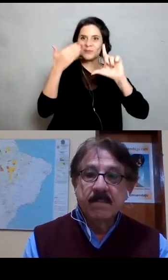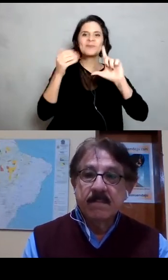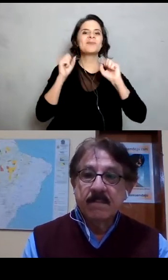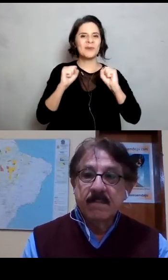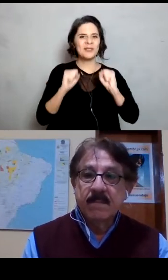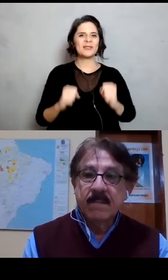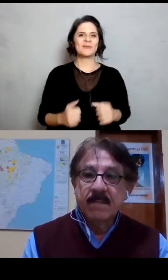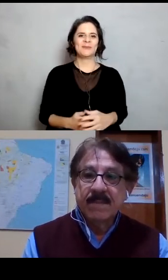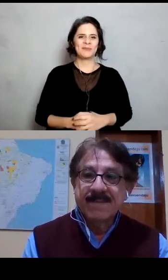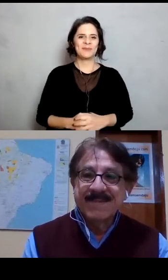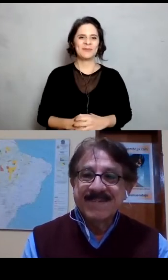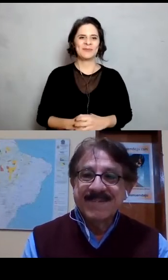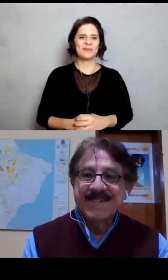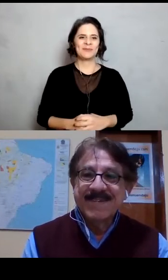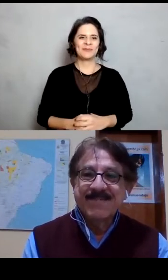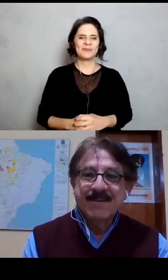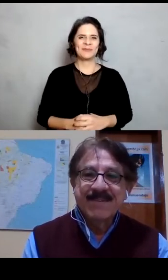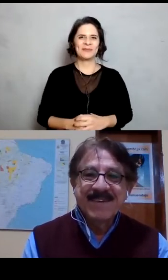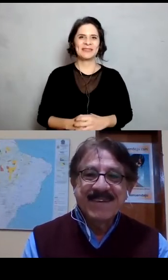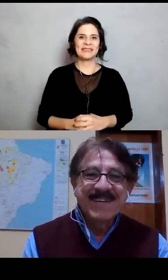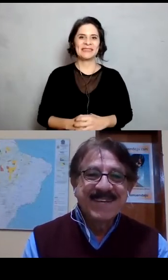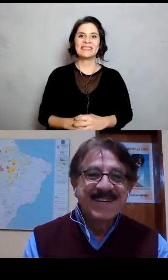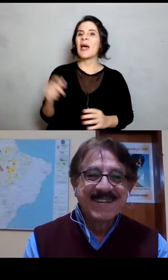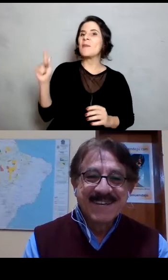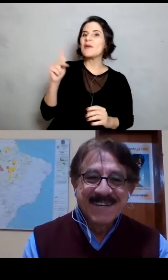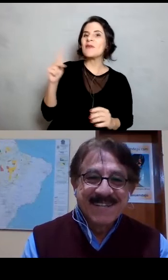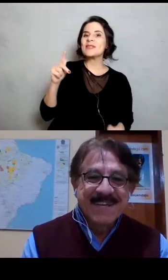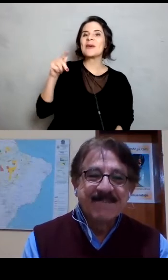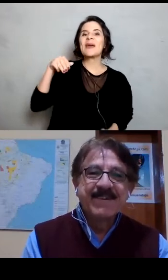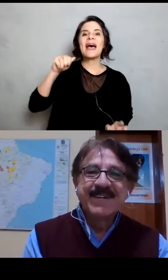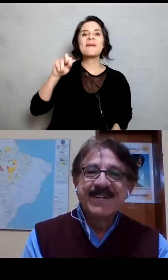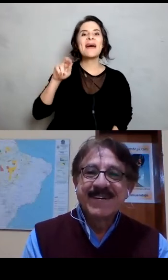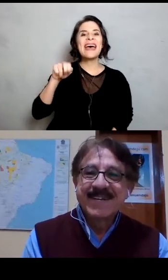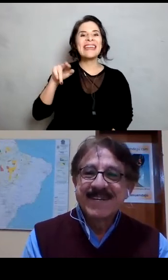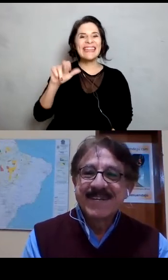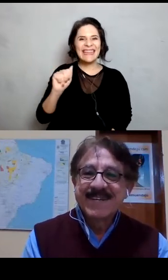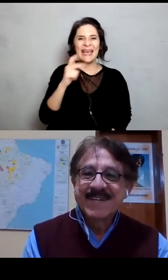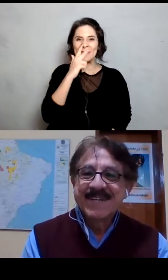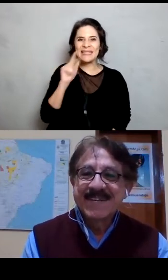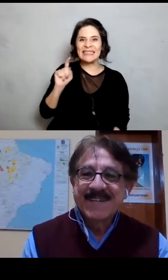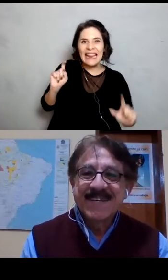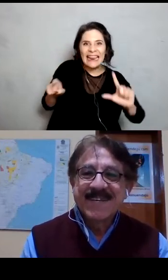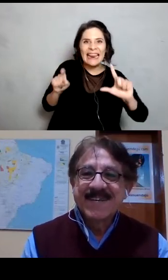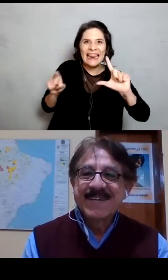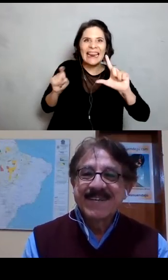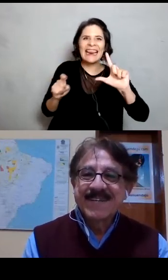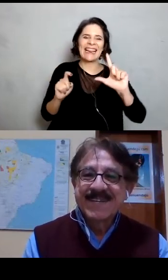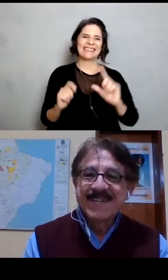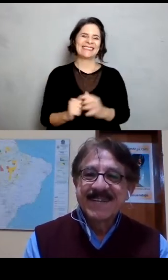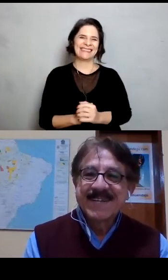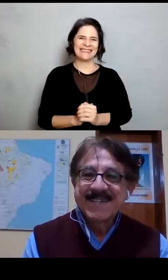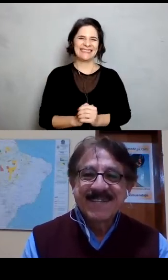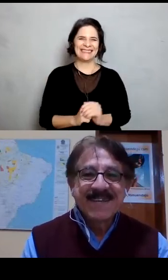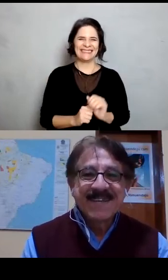Opa, espera aí que agora... Deu um probleminha. Ficou, né, um comando aqui que eu perdi,